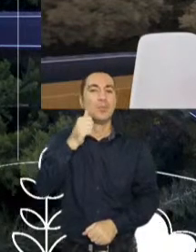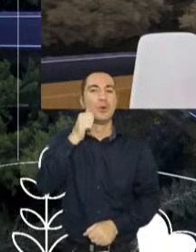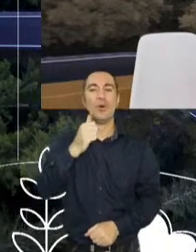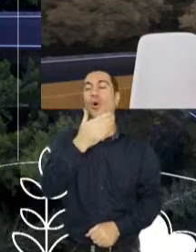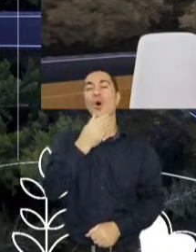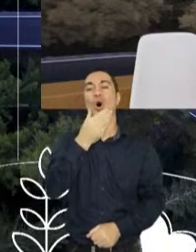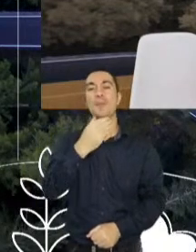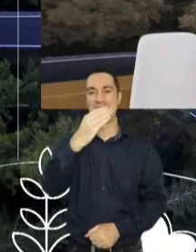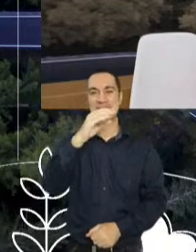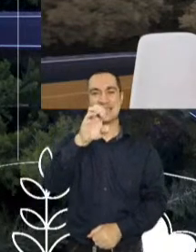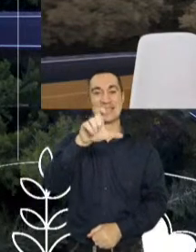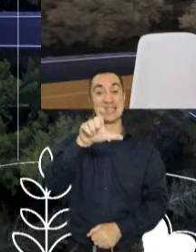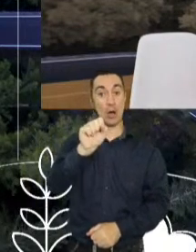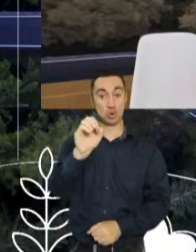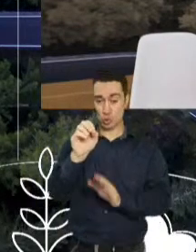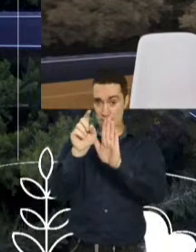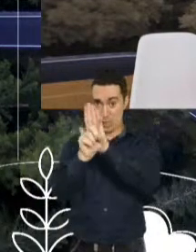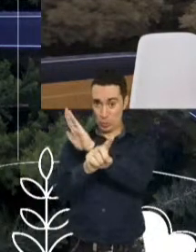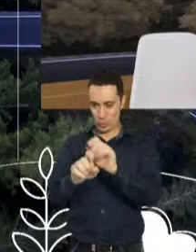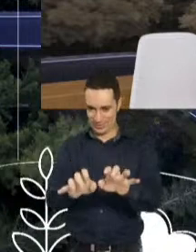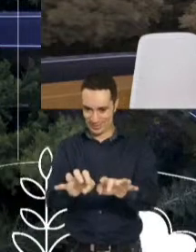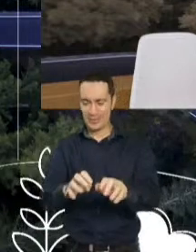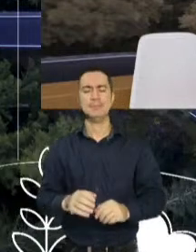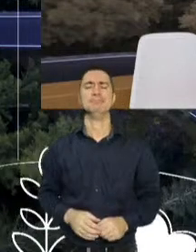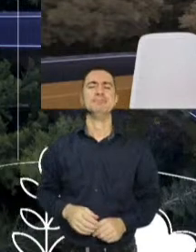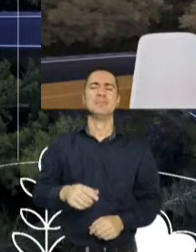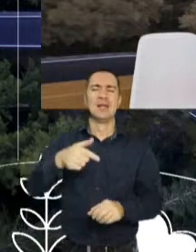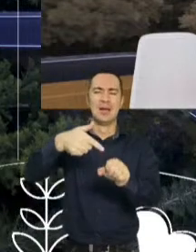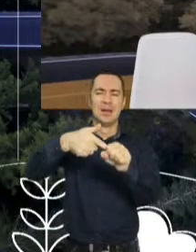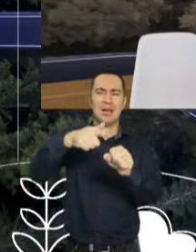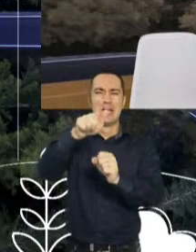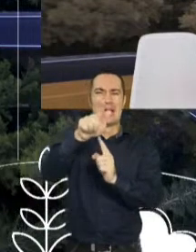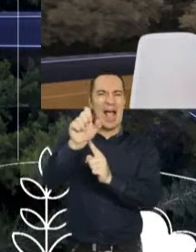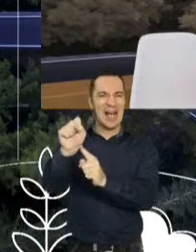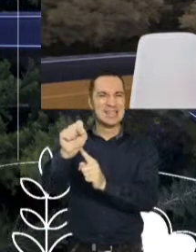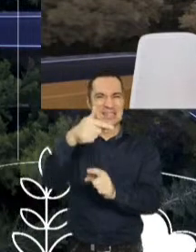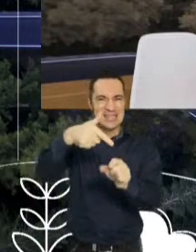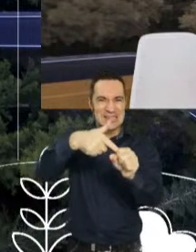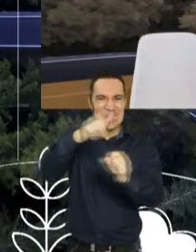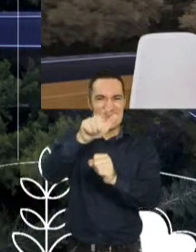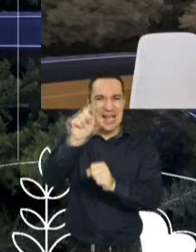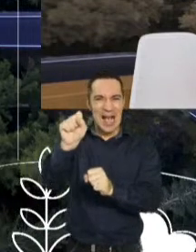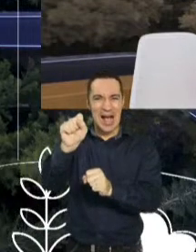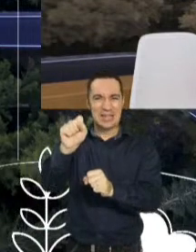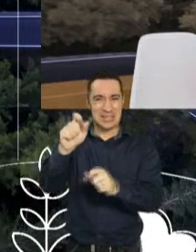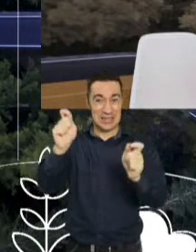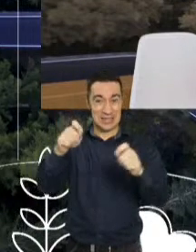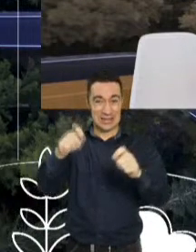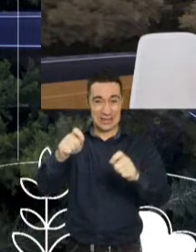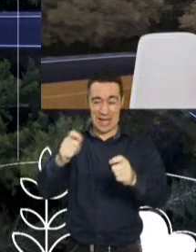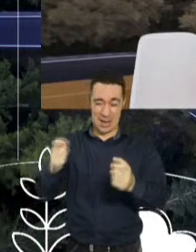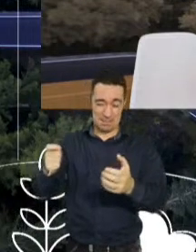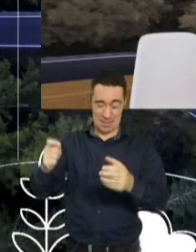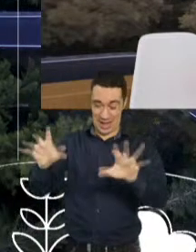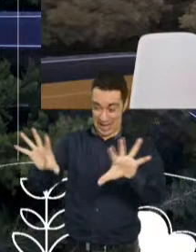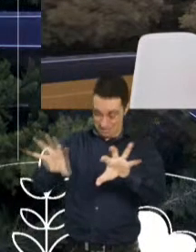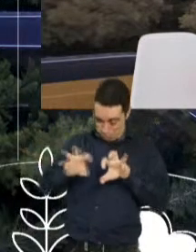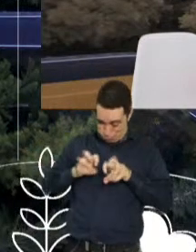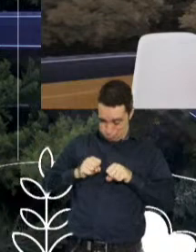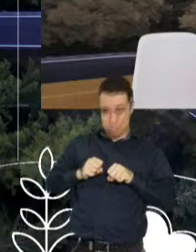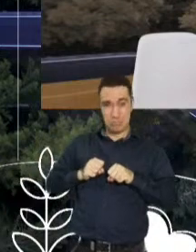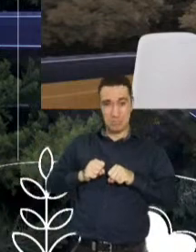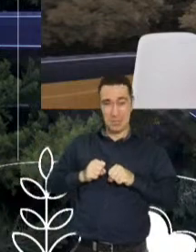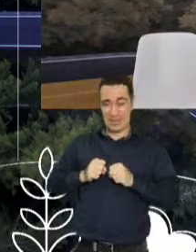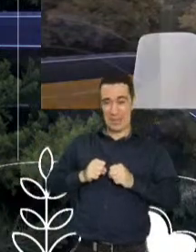Celso Agochoy, ele quer saber se os gases poluentes podem reduzir a eficiência do nosso sistema imunológico.